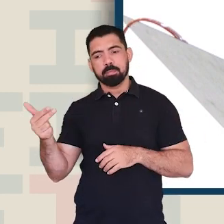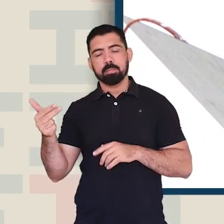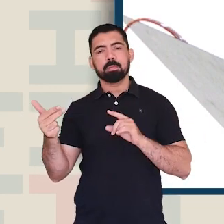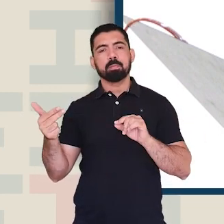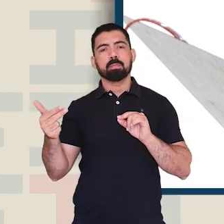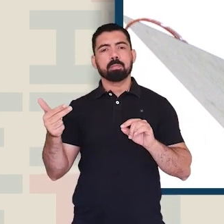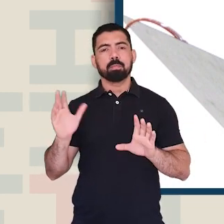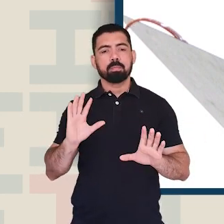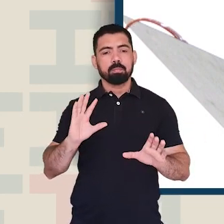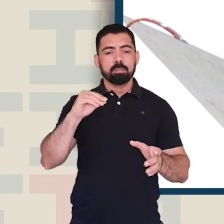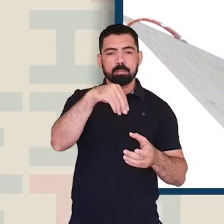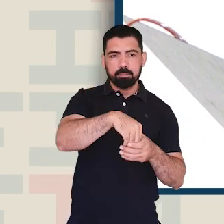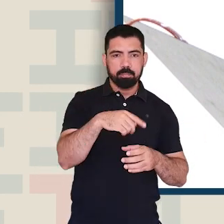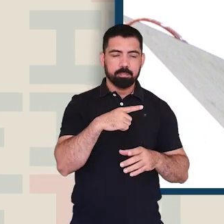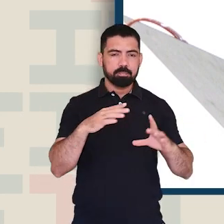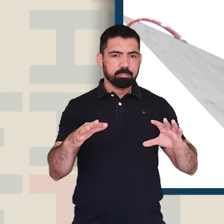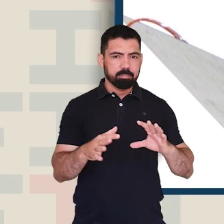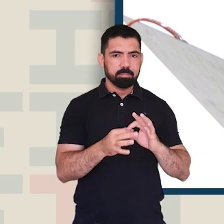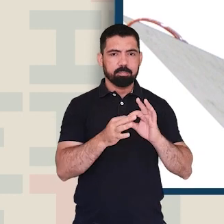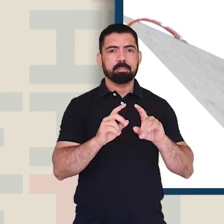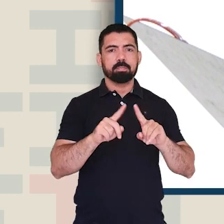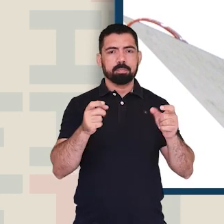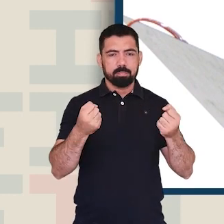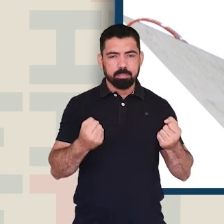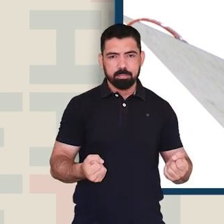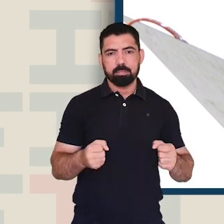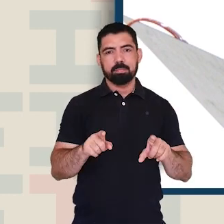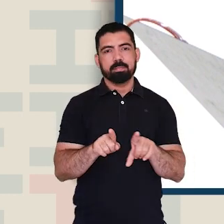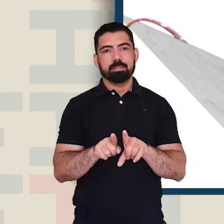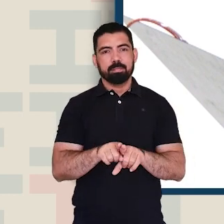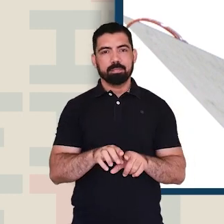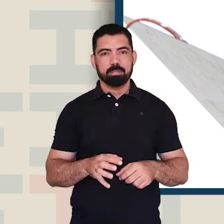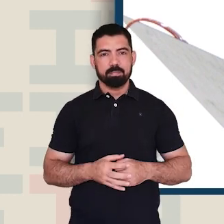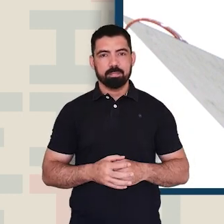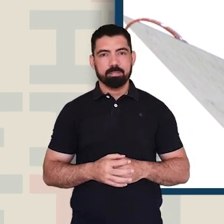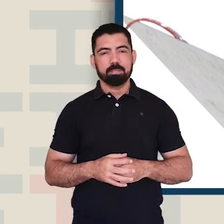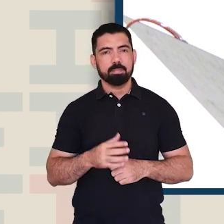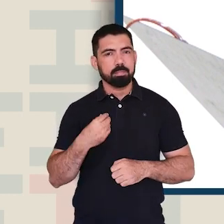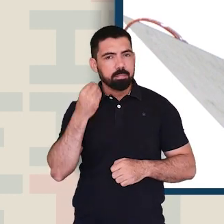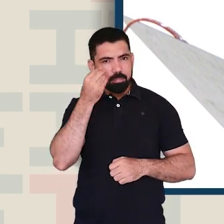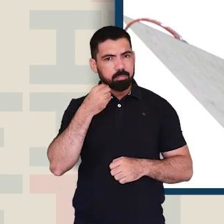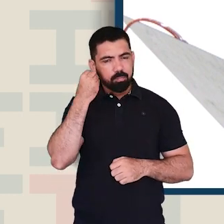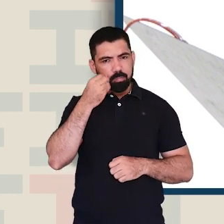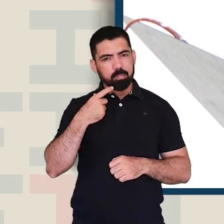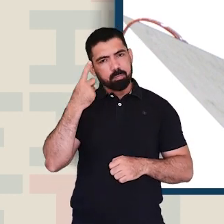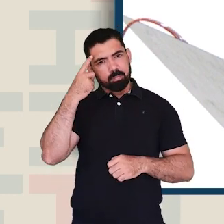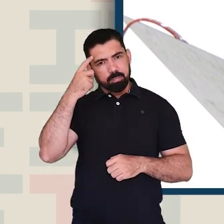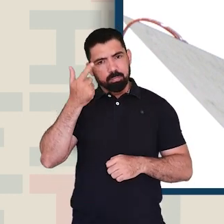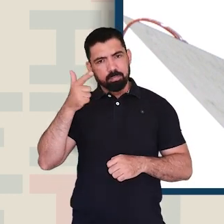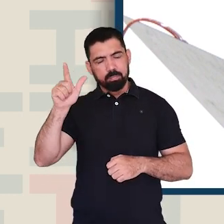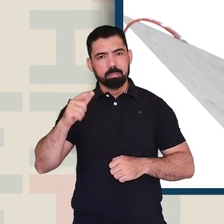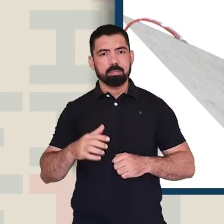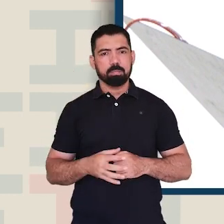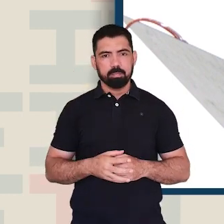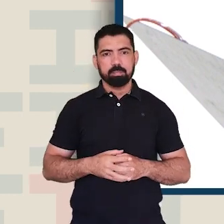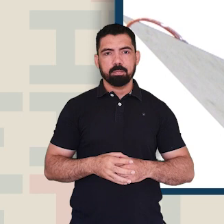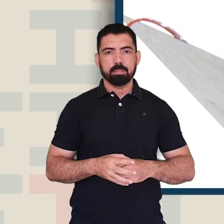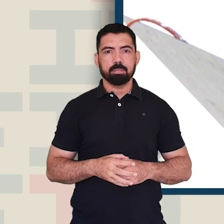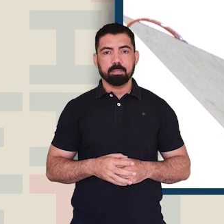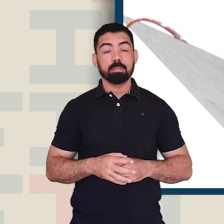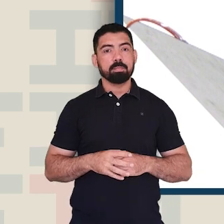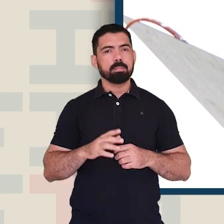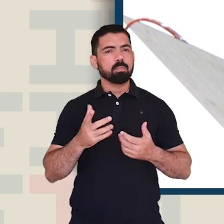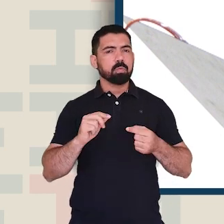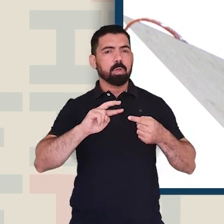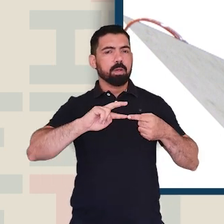entrasse né, mais pesado. Então eu fiquei experimentando, eu vou pensar aqui em